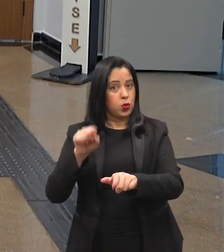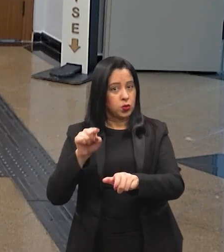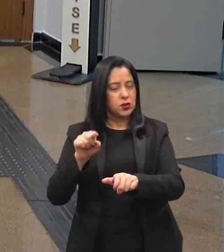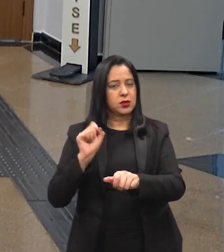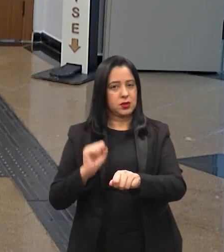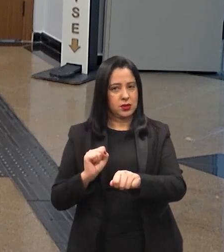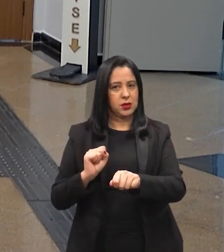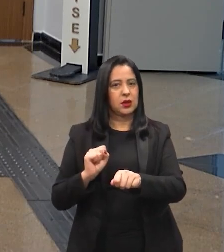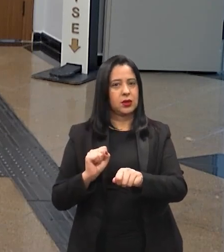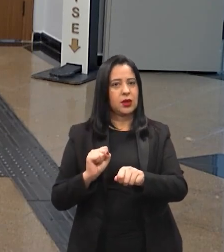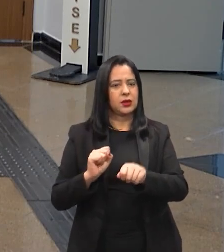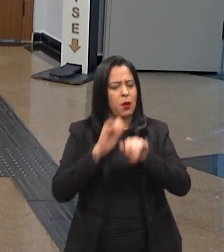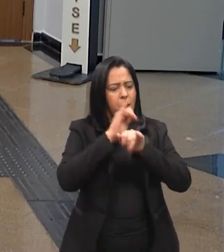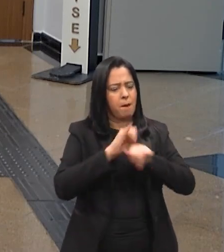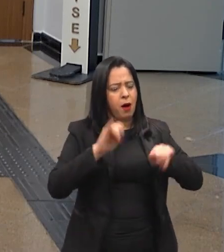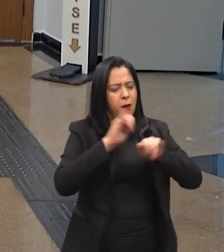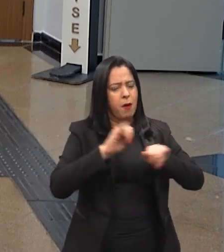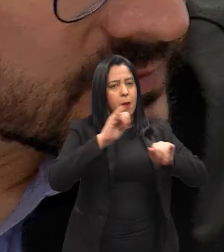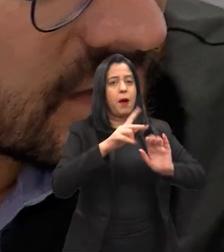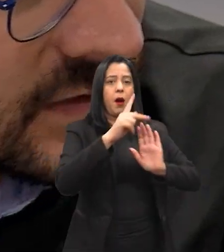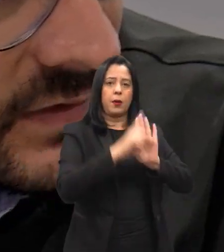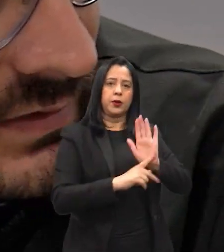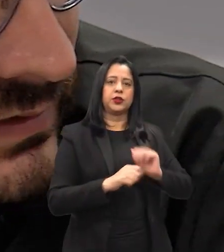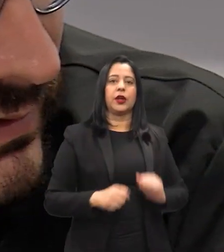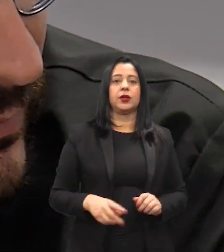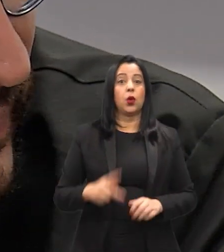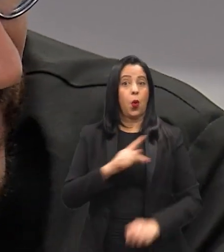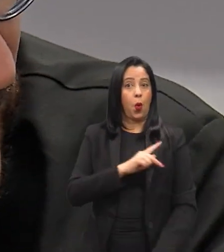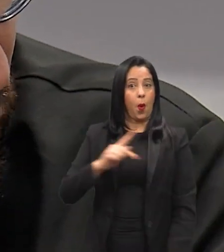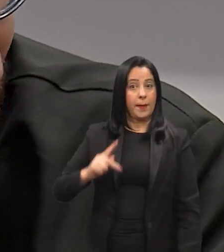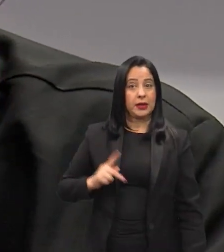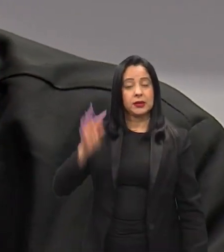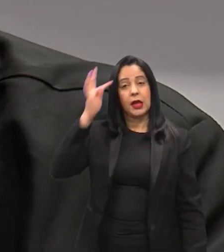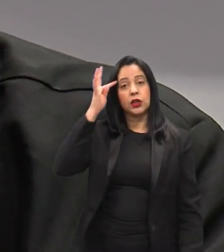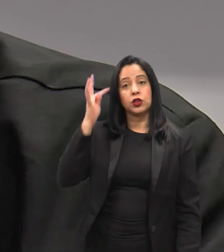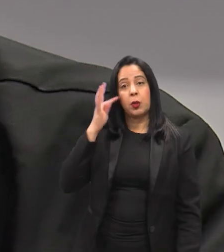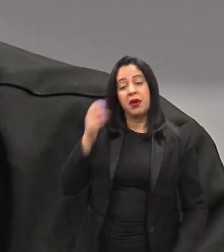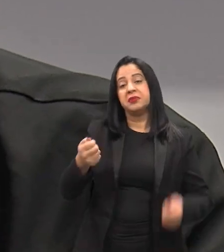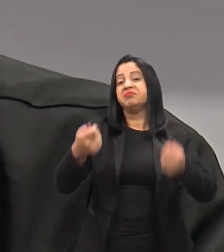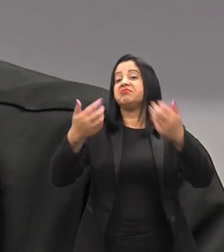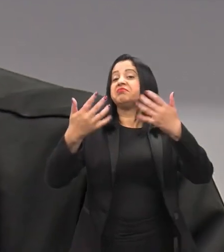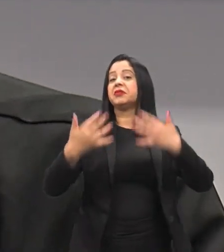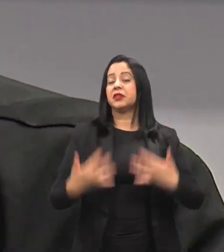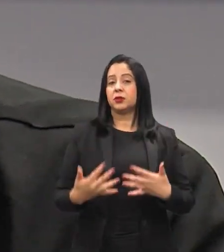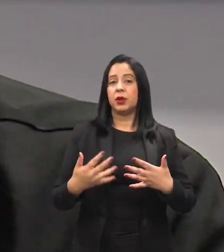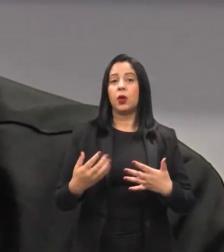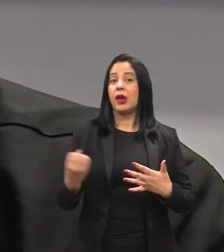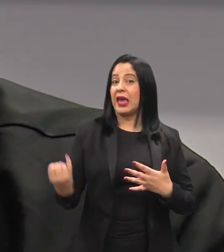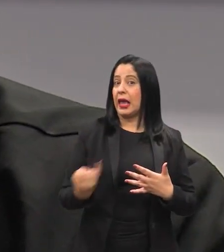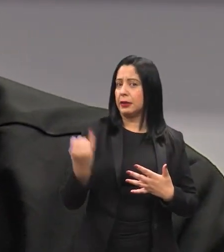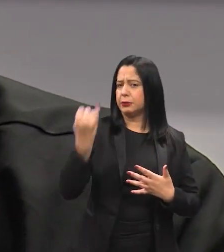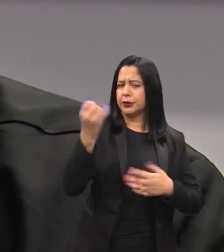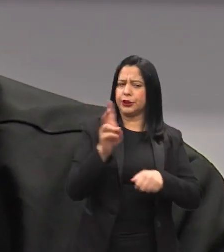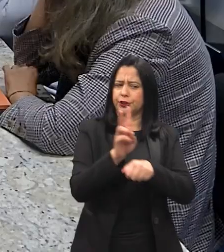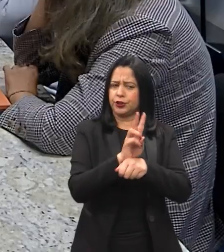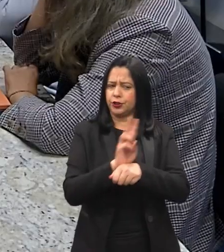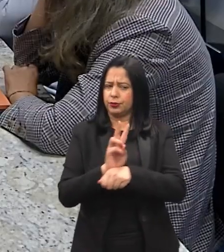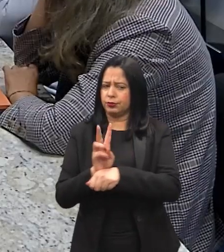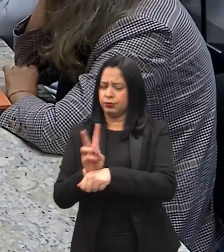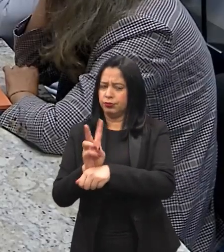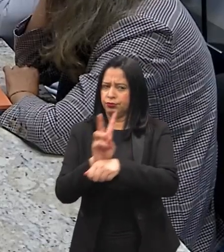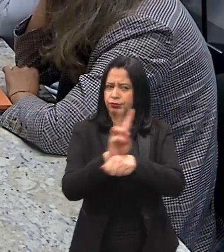um agente multiplicador deste plano. O presidente da comissão, Tomás Henrique, destacou a importância